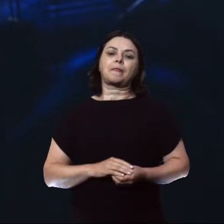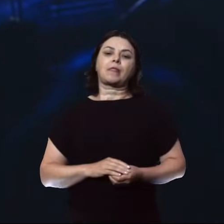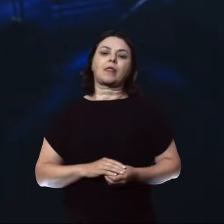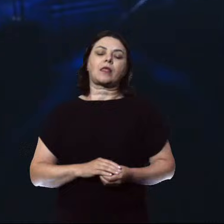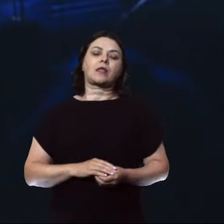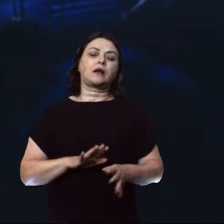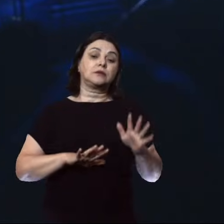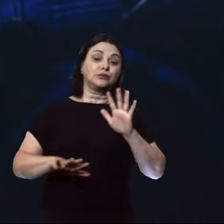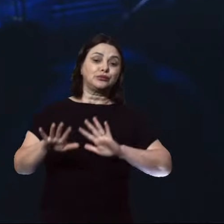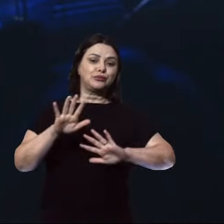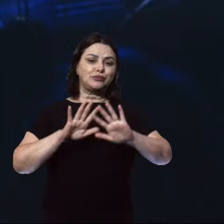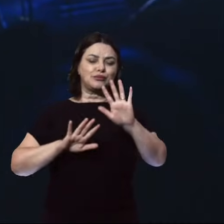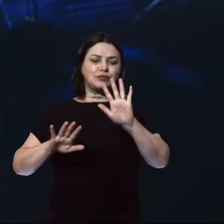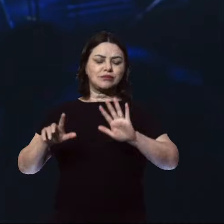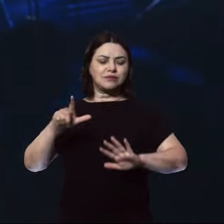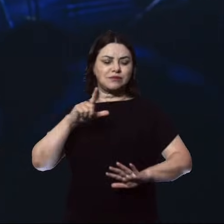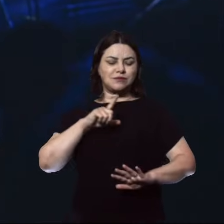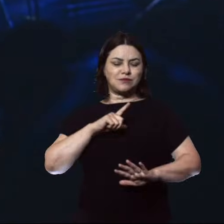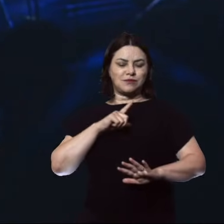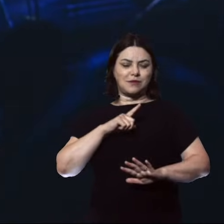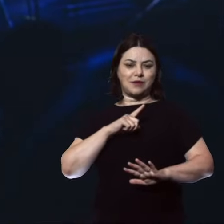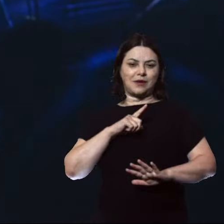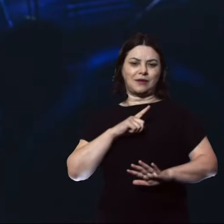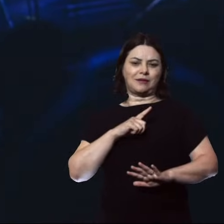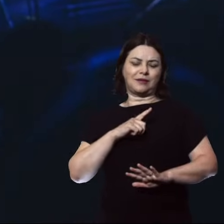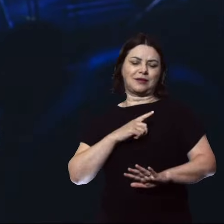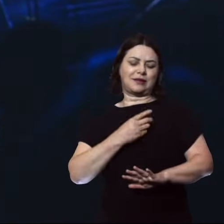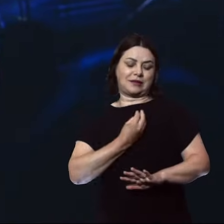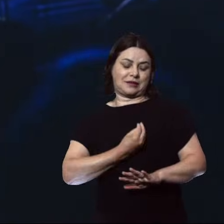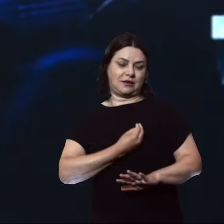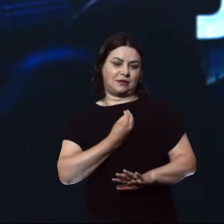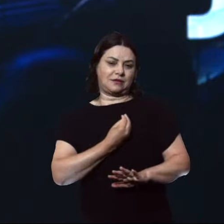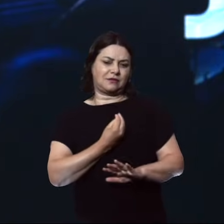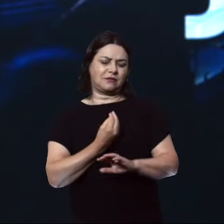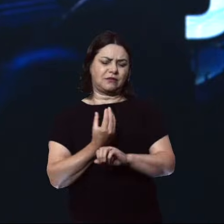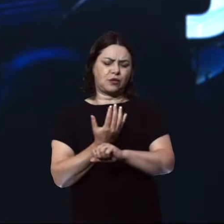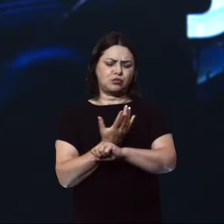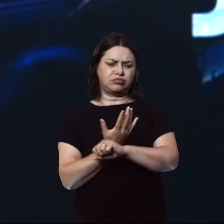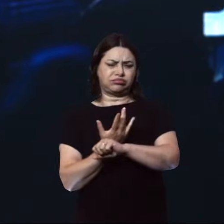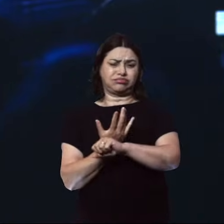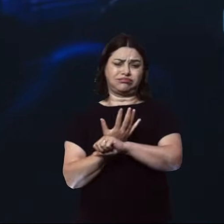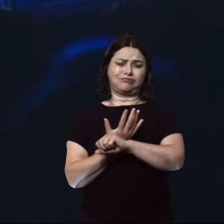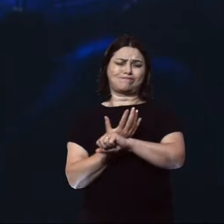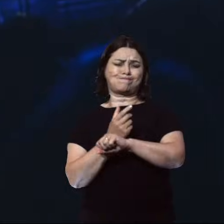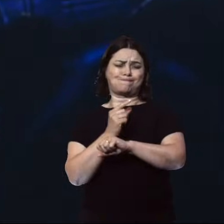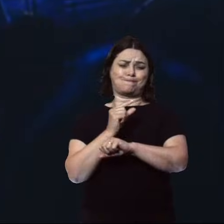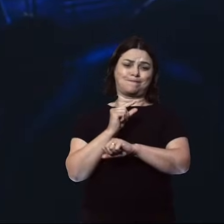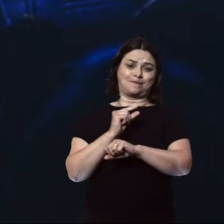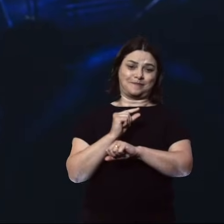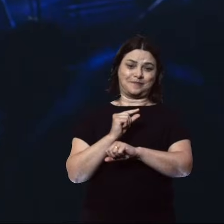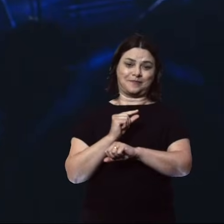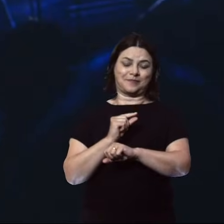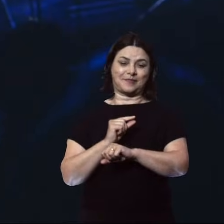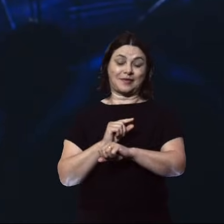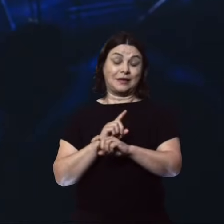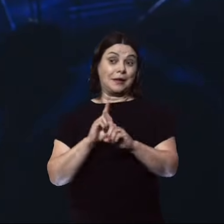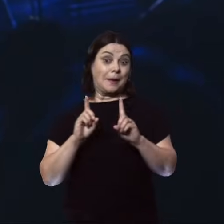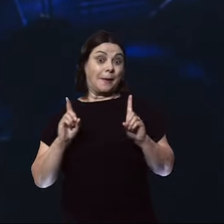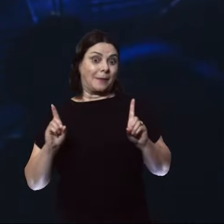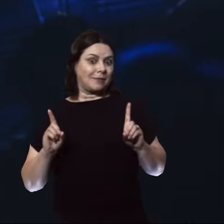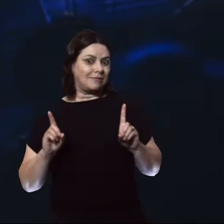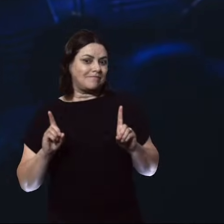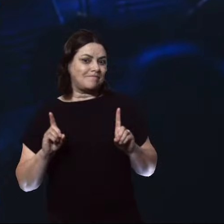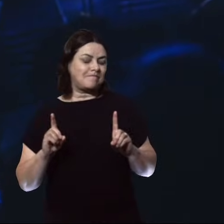aí dentro que esteja fraco nesse começo de ano. Talvez alguma coisa tenha acontecido que tenha amortecido,